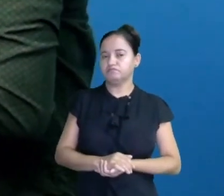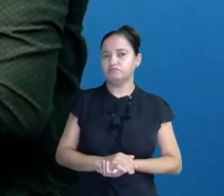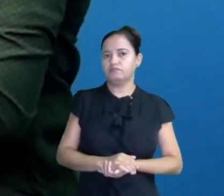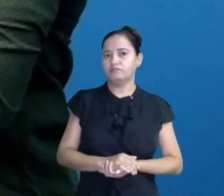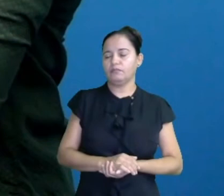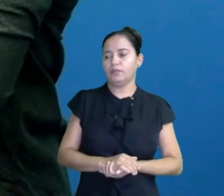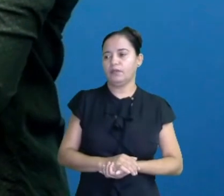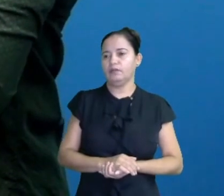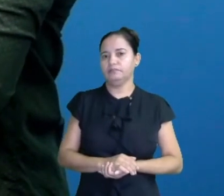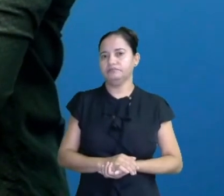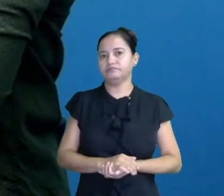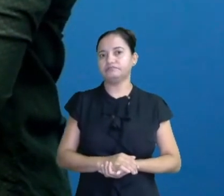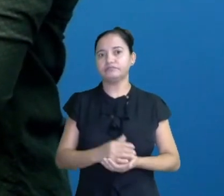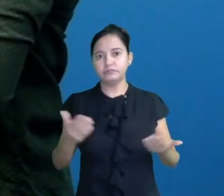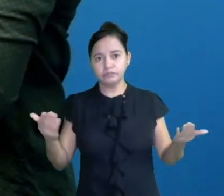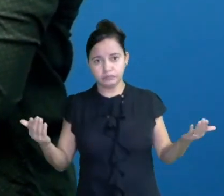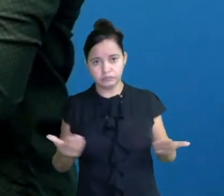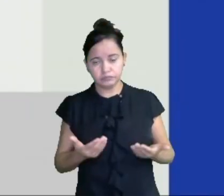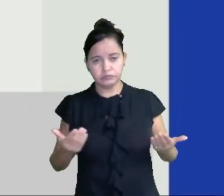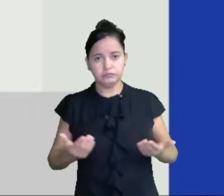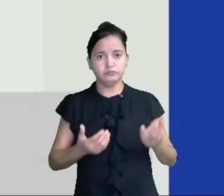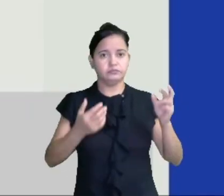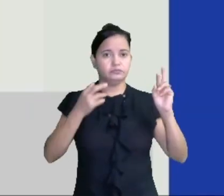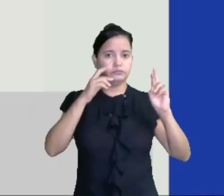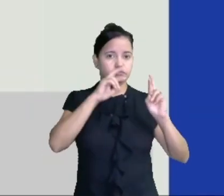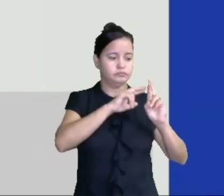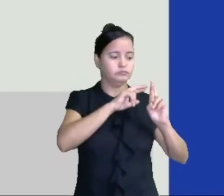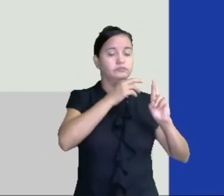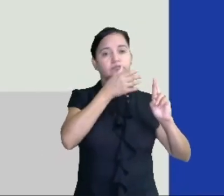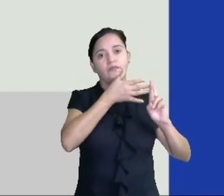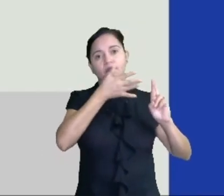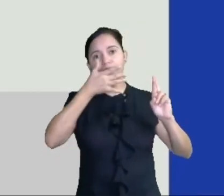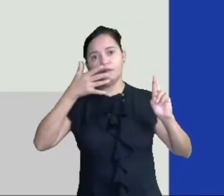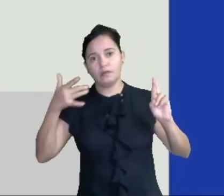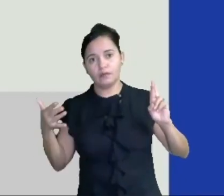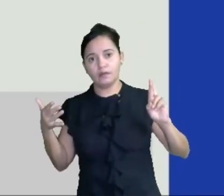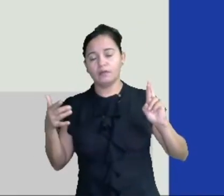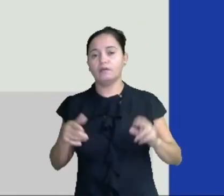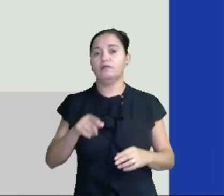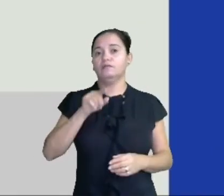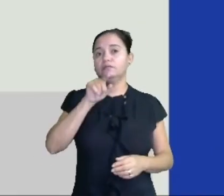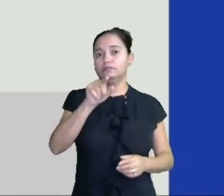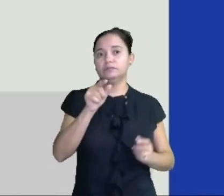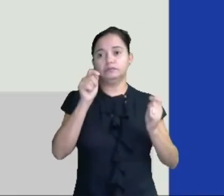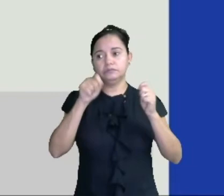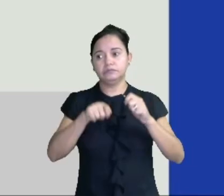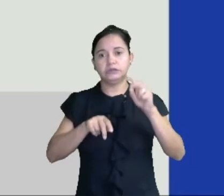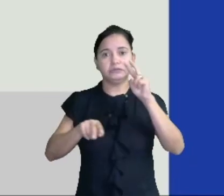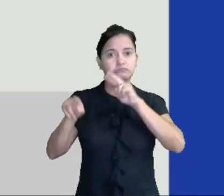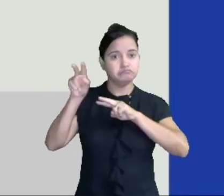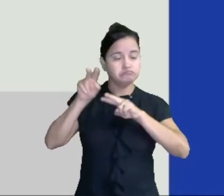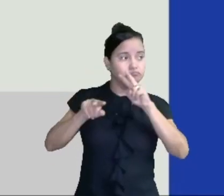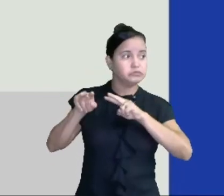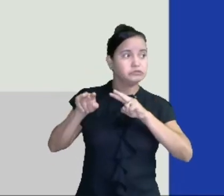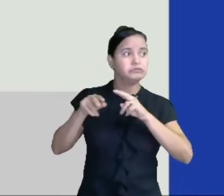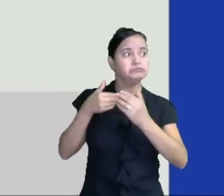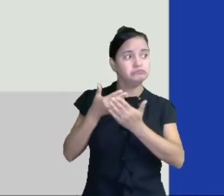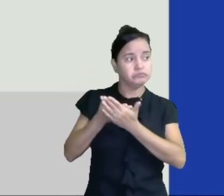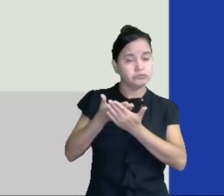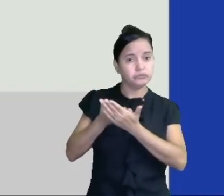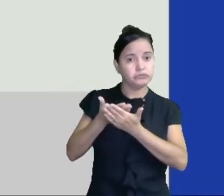para os nossos referências bibliográficas, tá? Tá aí para que vocês possam visualizar. E vamos para aquele momento